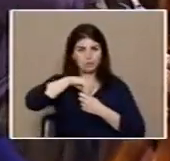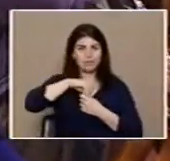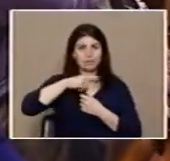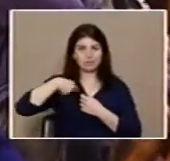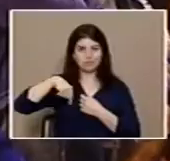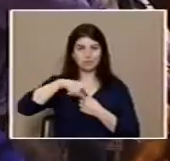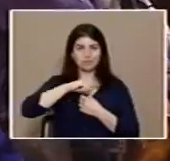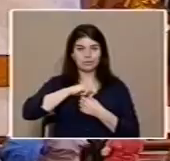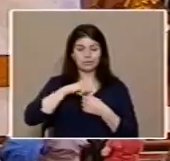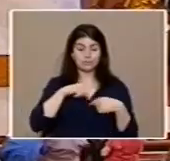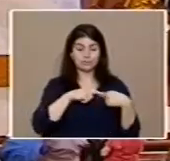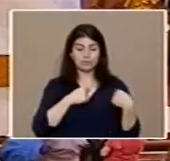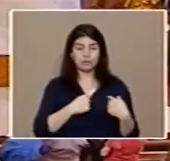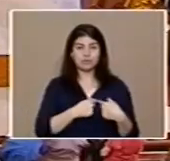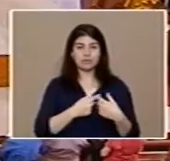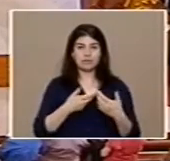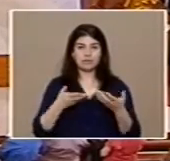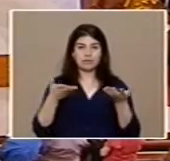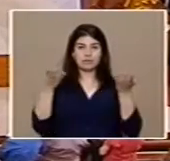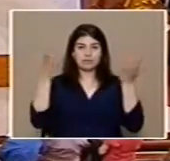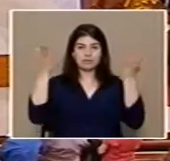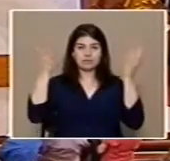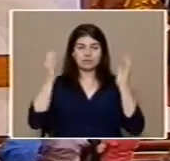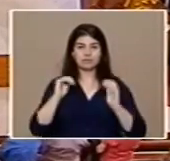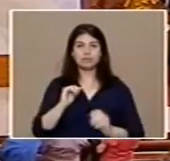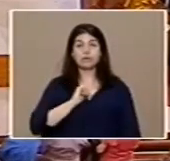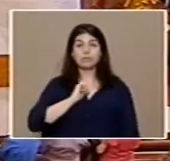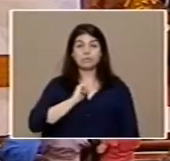os corações ao alto e